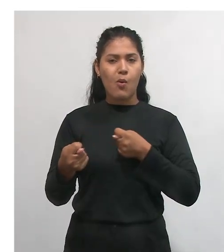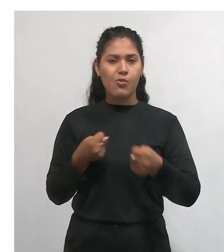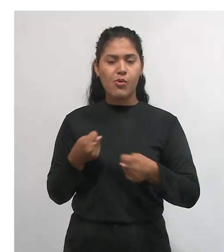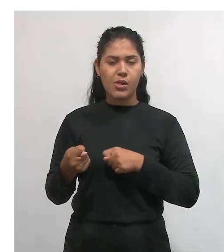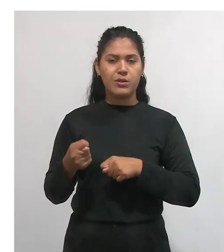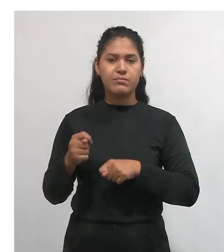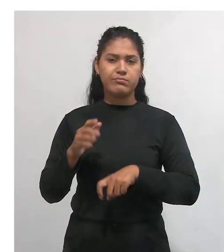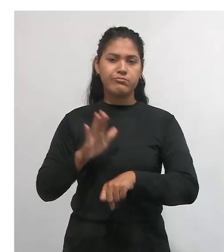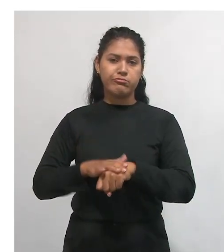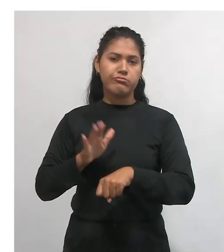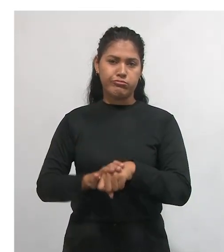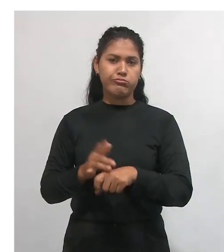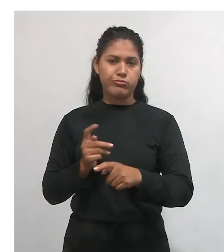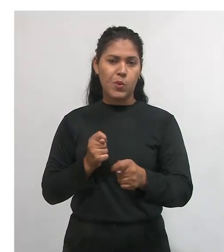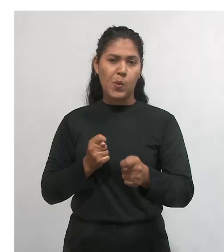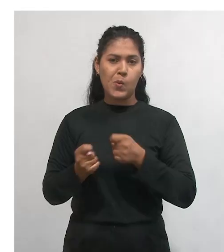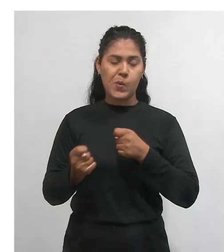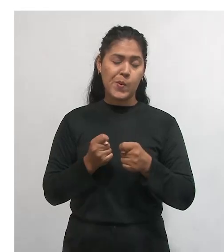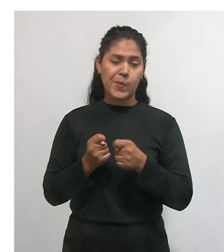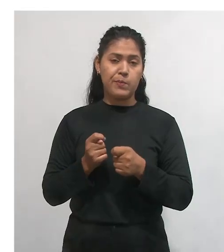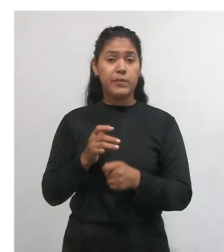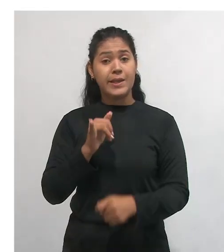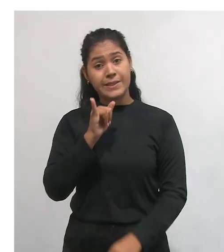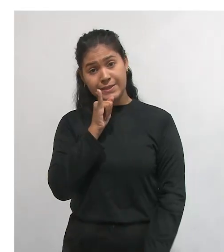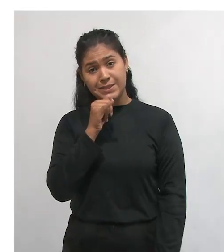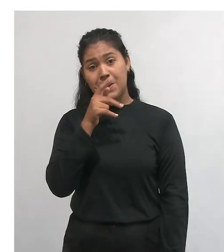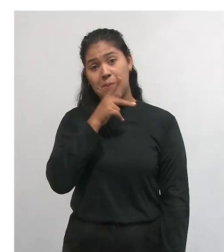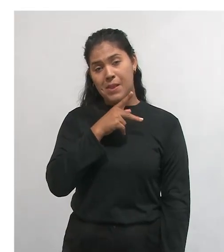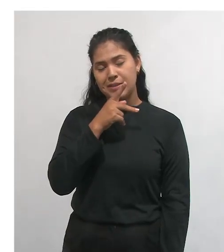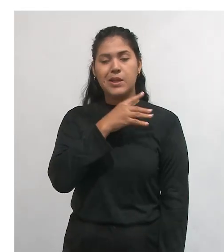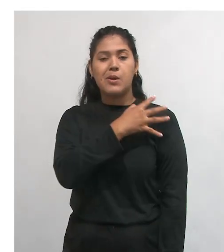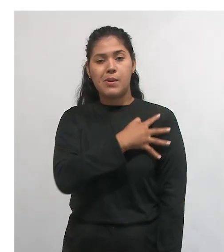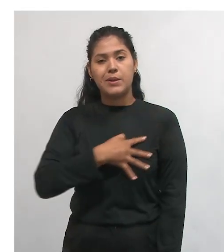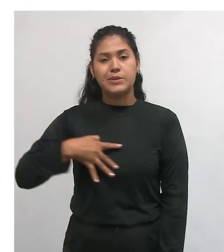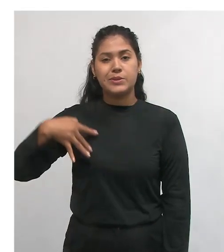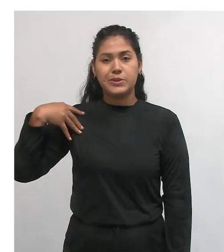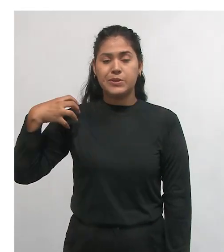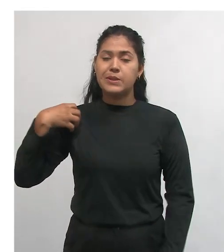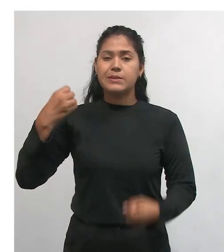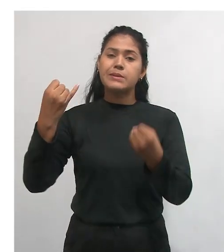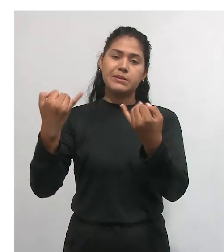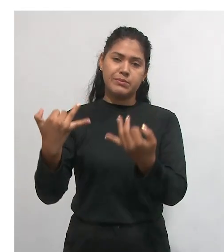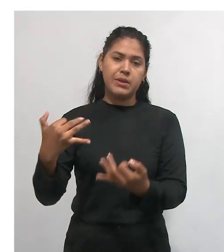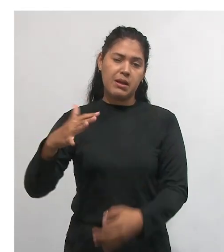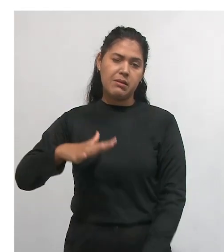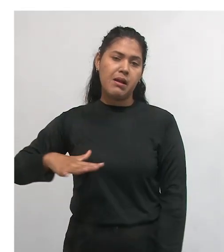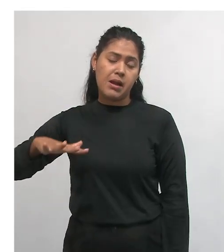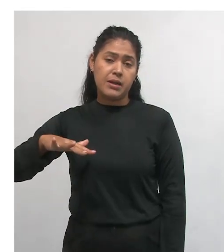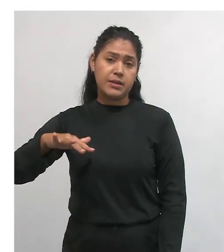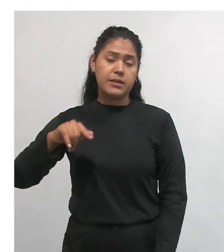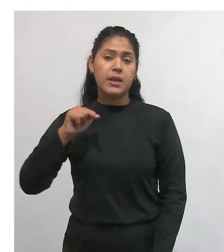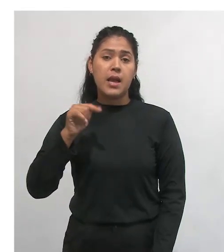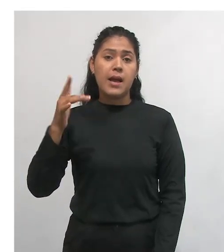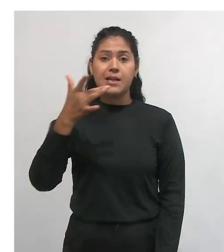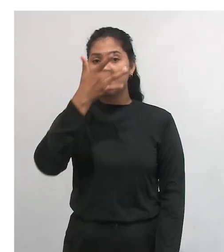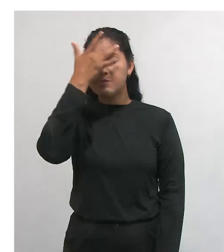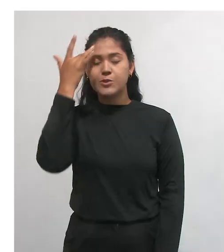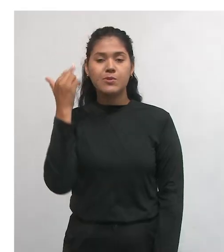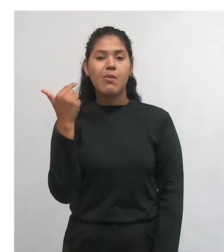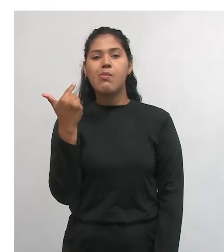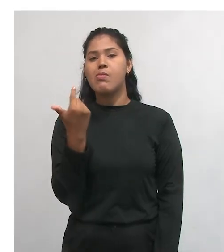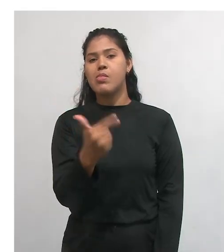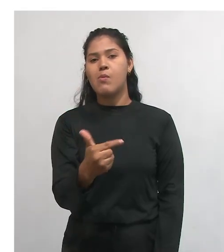e apregoava Platão, por exemplo, e mesmo Aristóteles. Então, ele cede seu autogoverno, cede a sua vontade ao